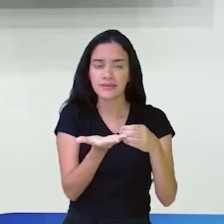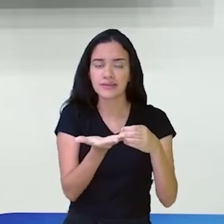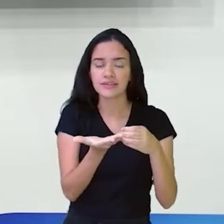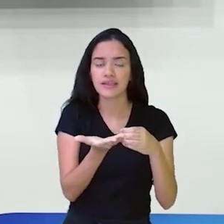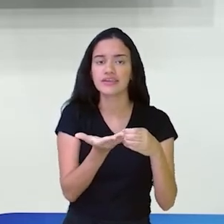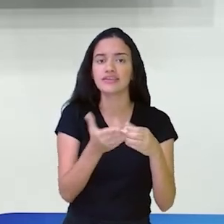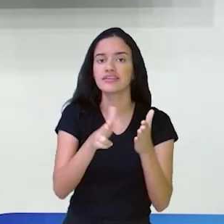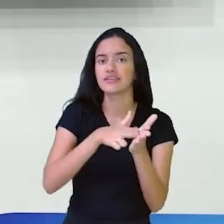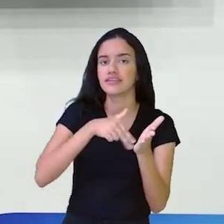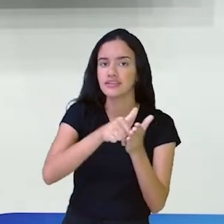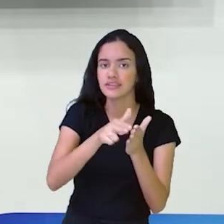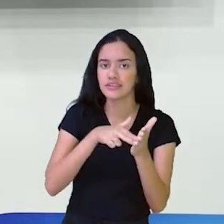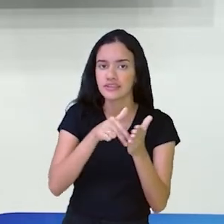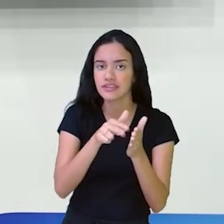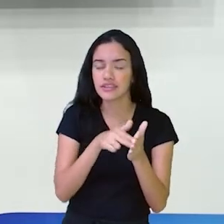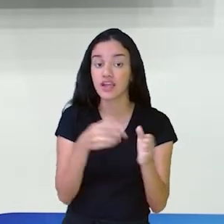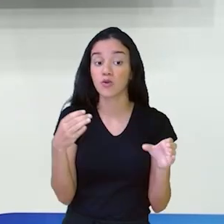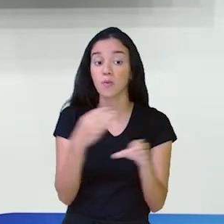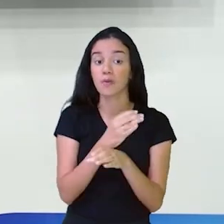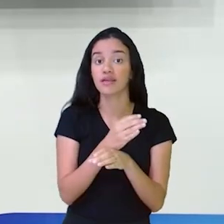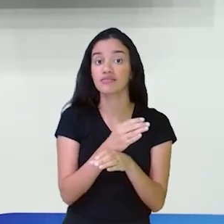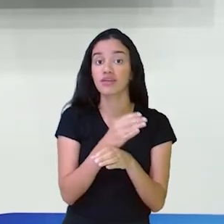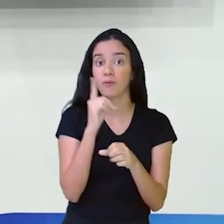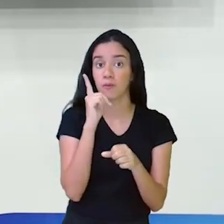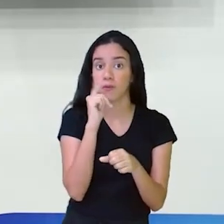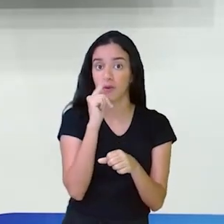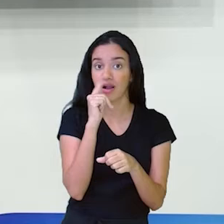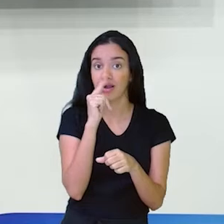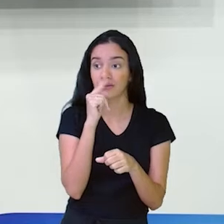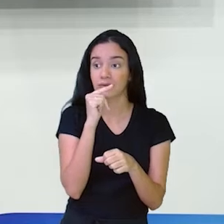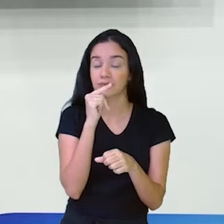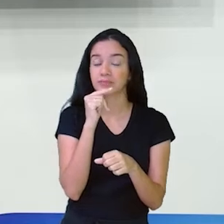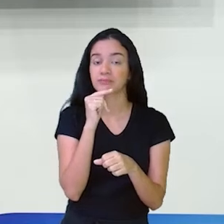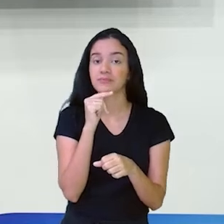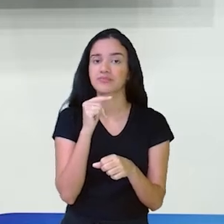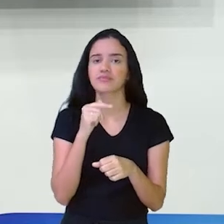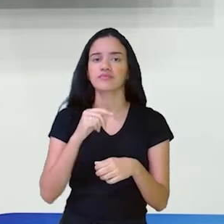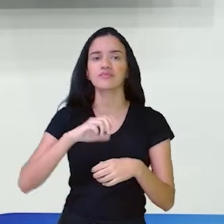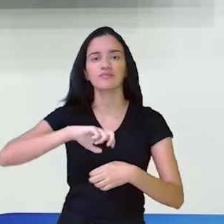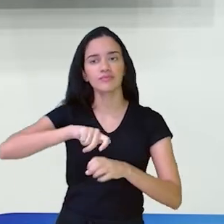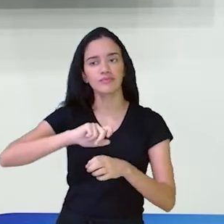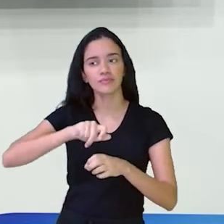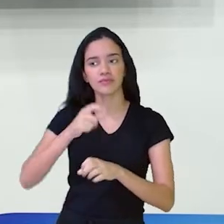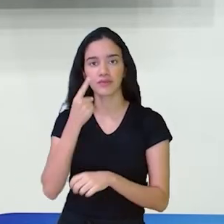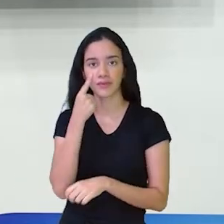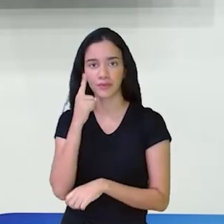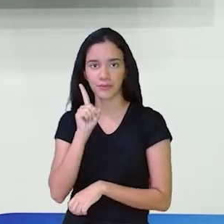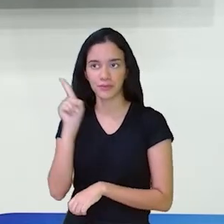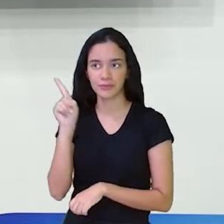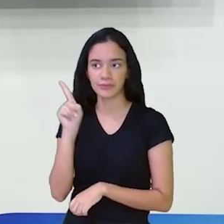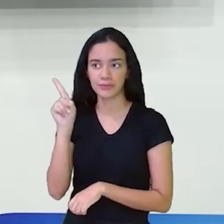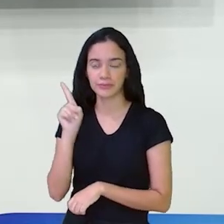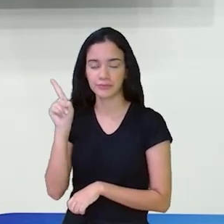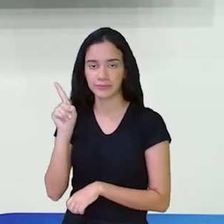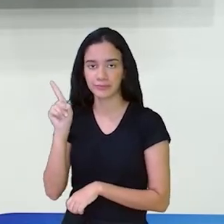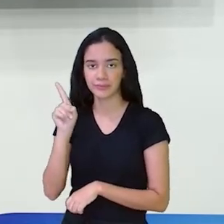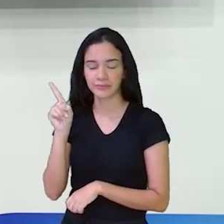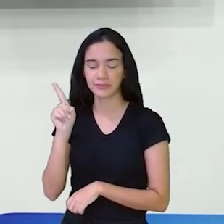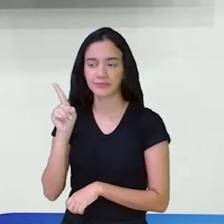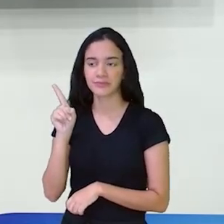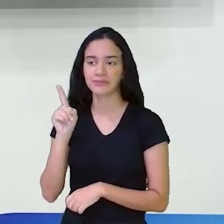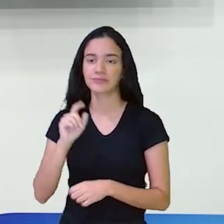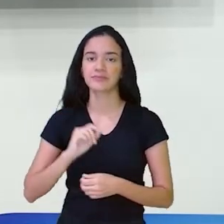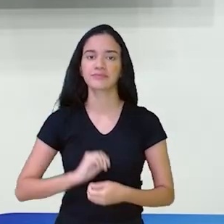de água, tá bom? Então, vamos lá fazer esse processo aqui primeiro. Complementando aí a